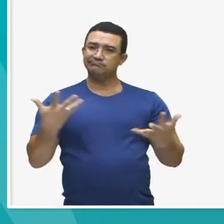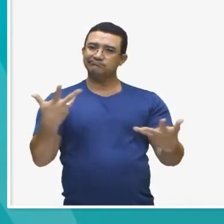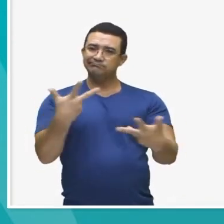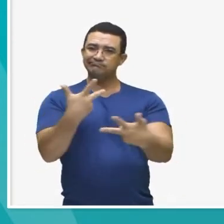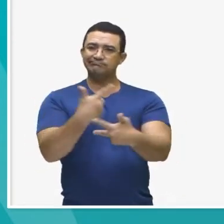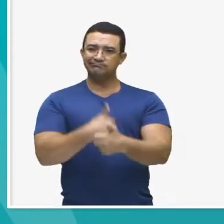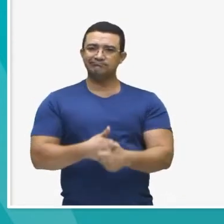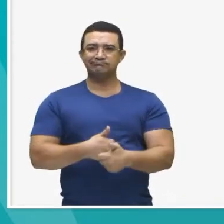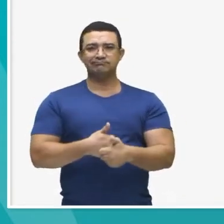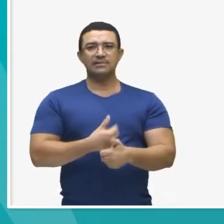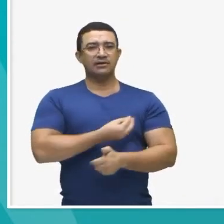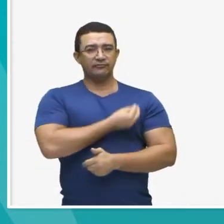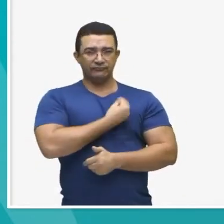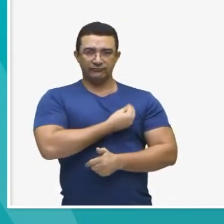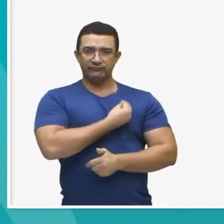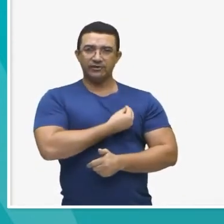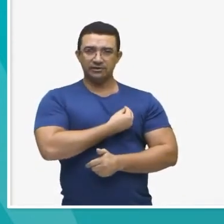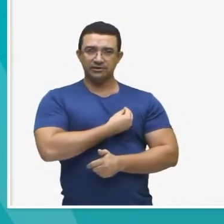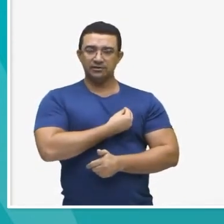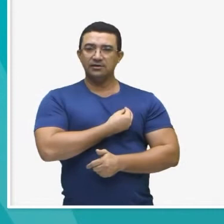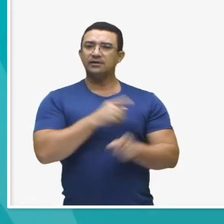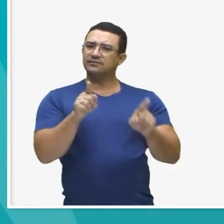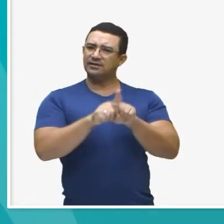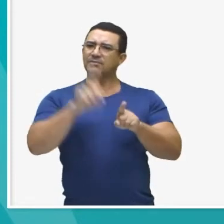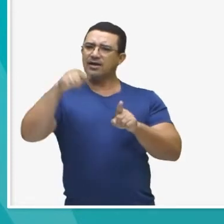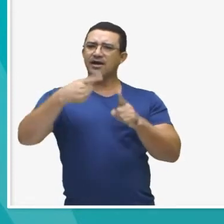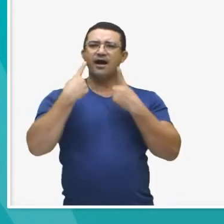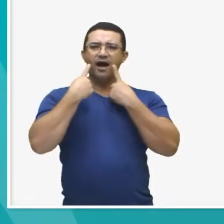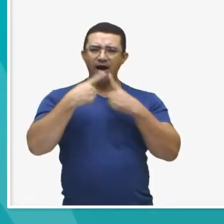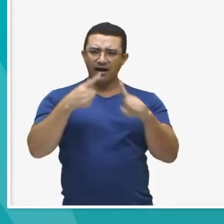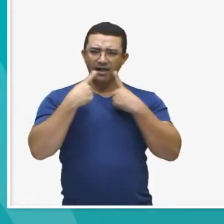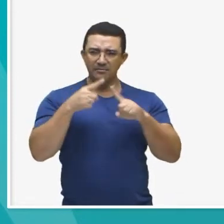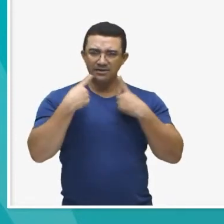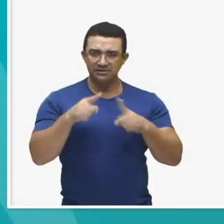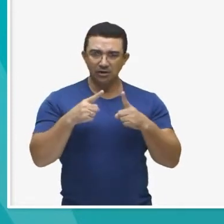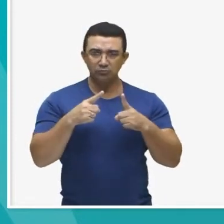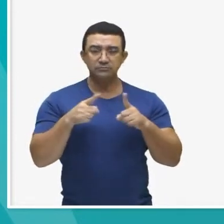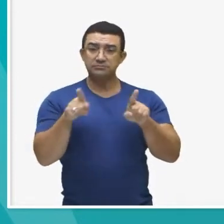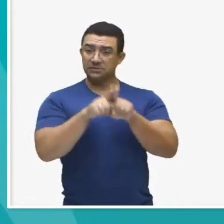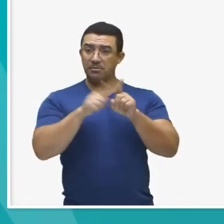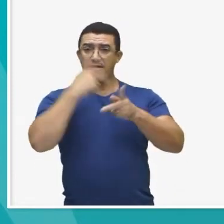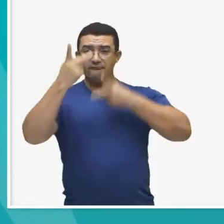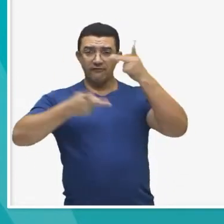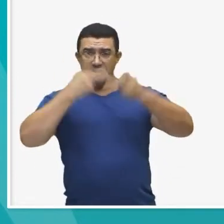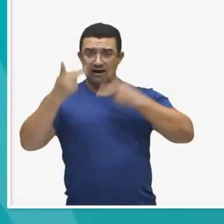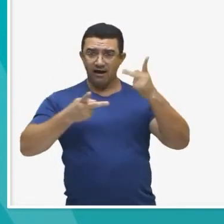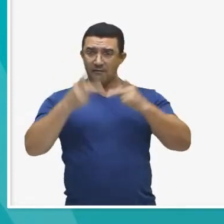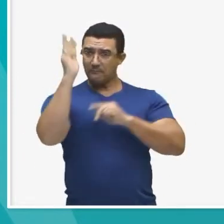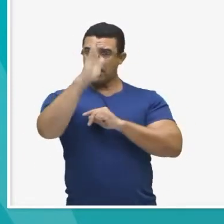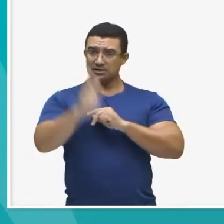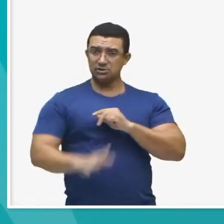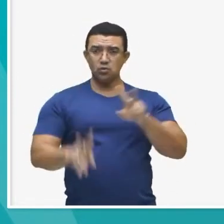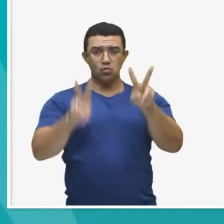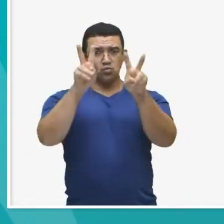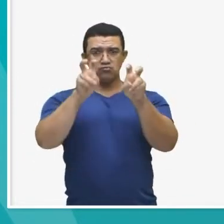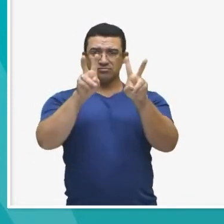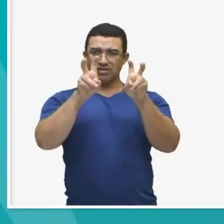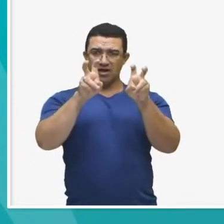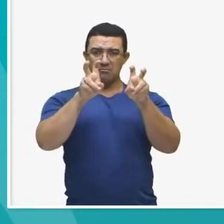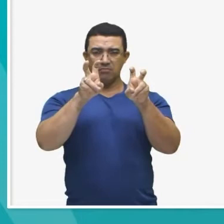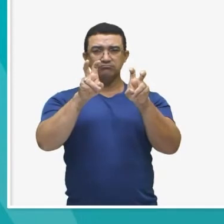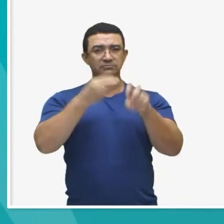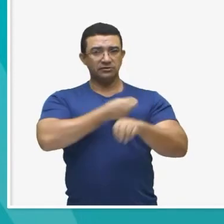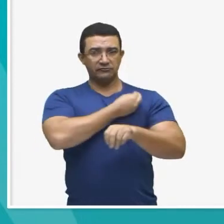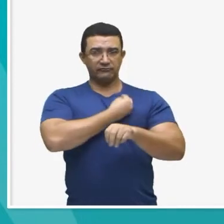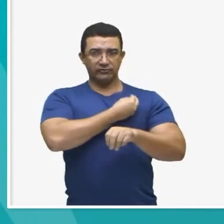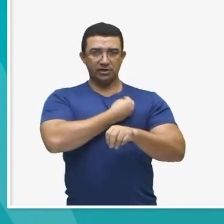aí a questão da denúncia, a questão de falar sobre o Brasil, sobre temas próximos à realidade nacional,